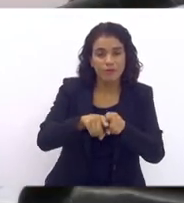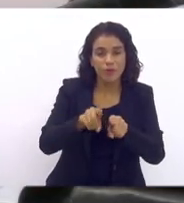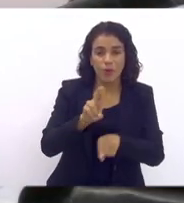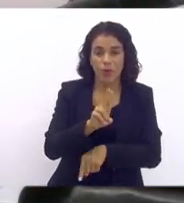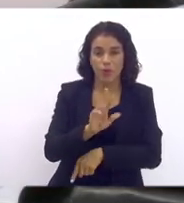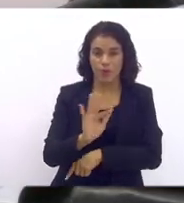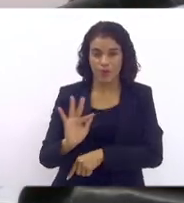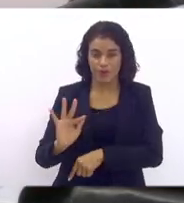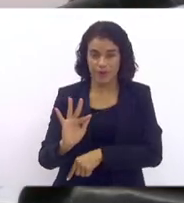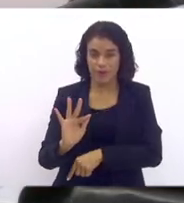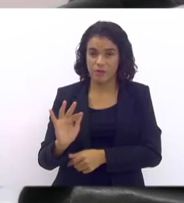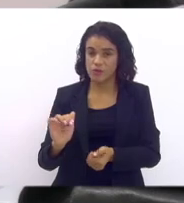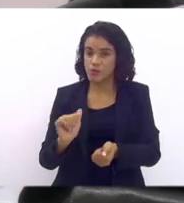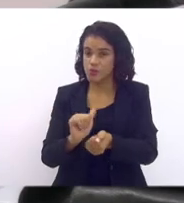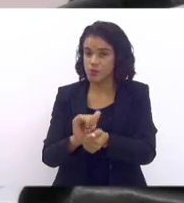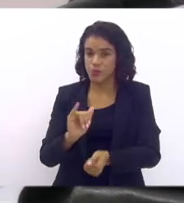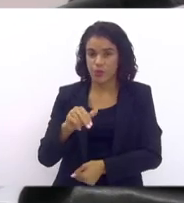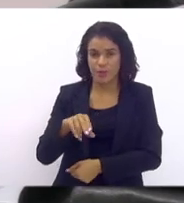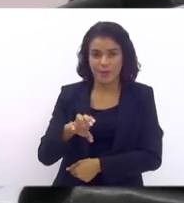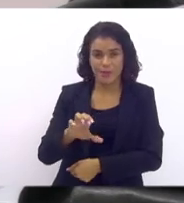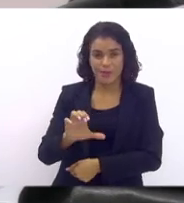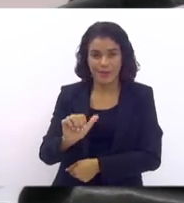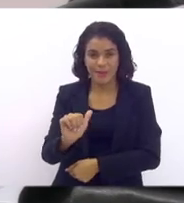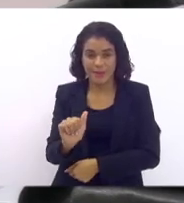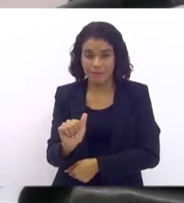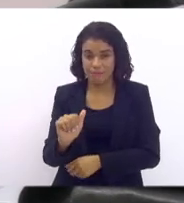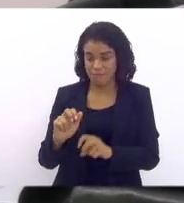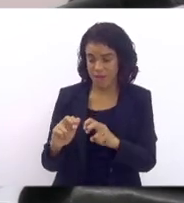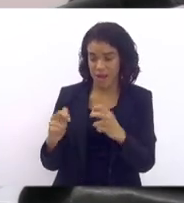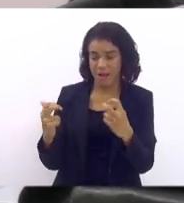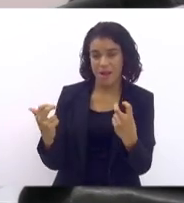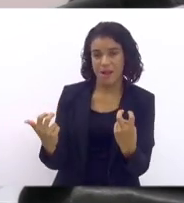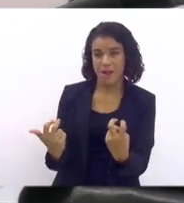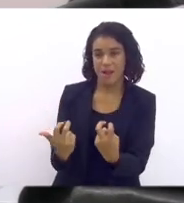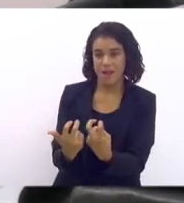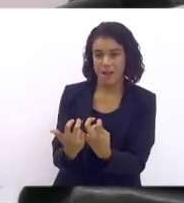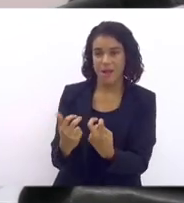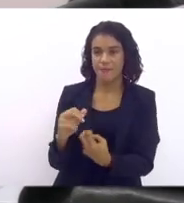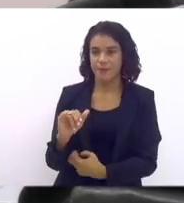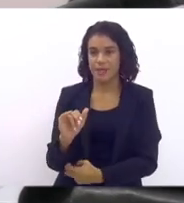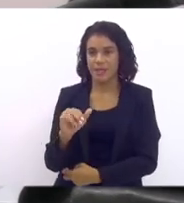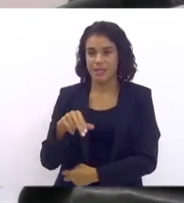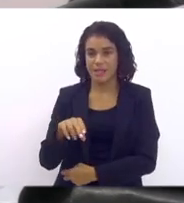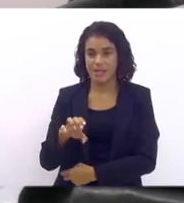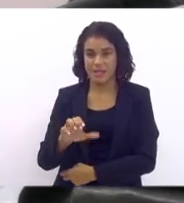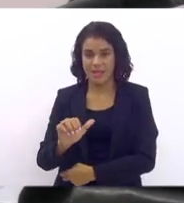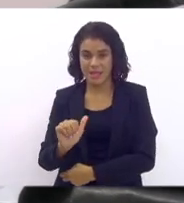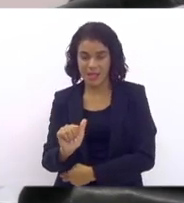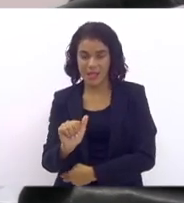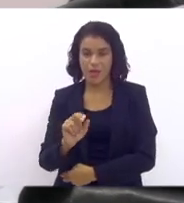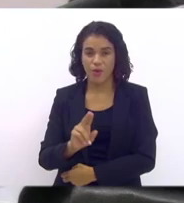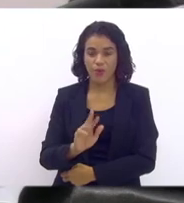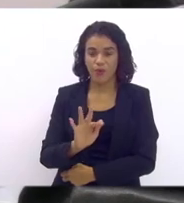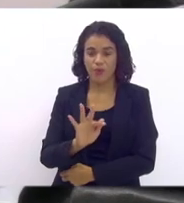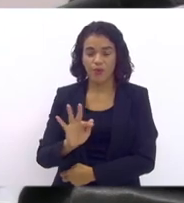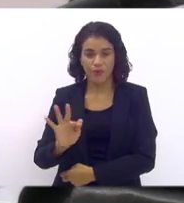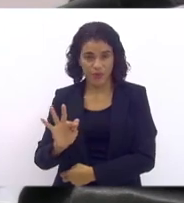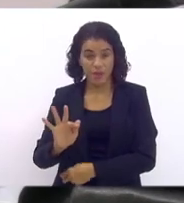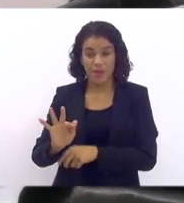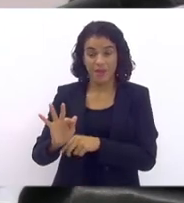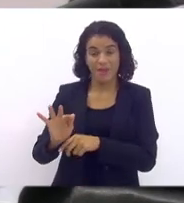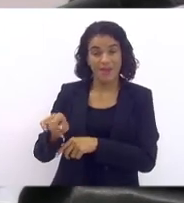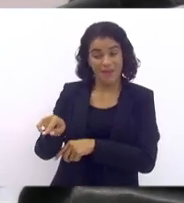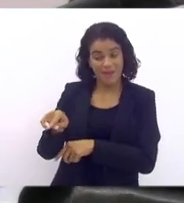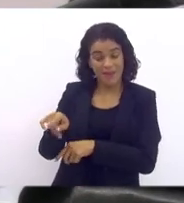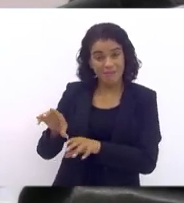uf junto com in eles se sentaram sentou inia a uf a de Niterói eles